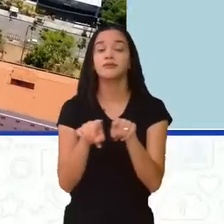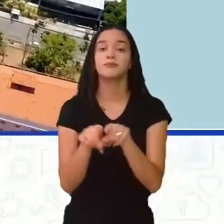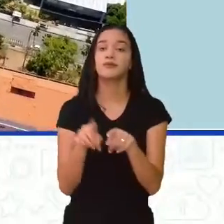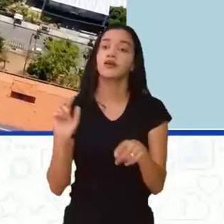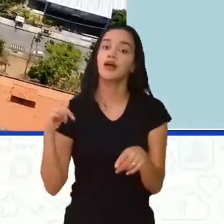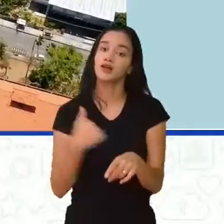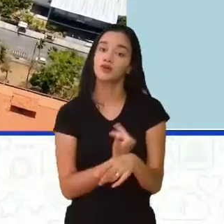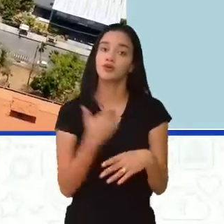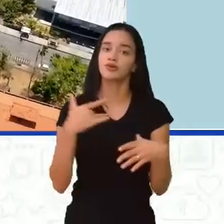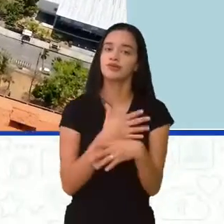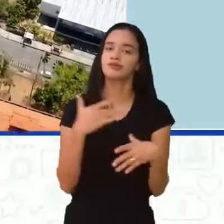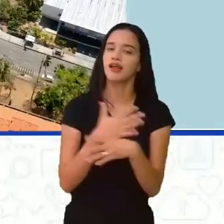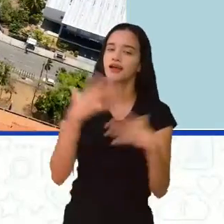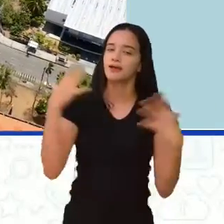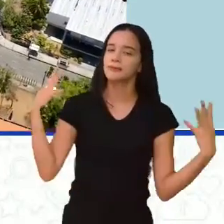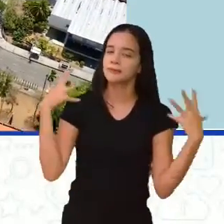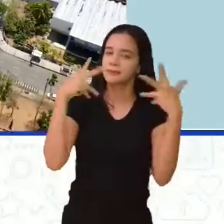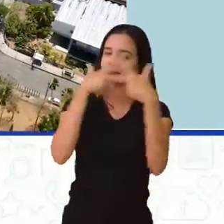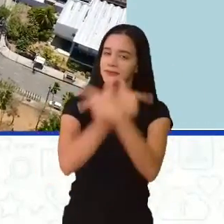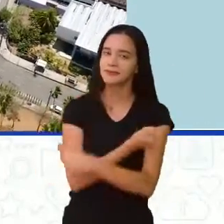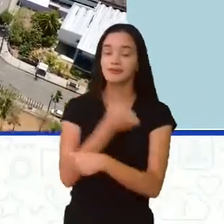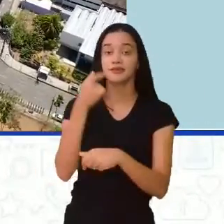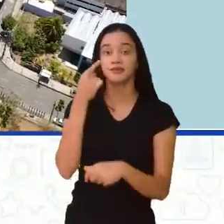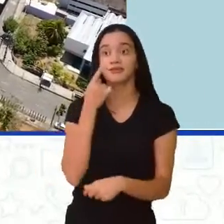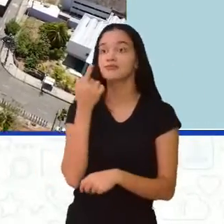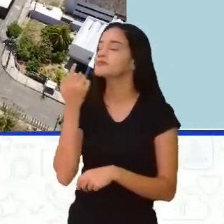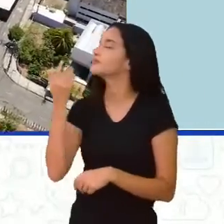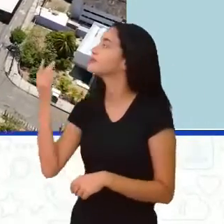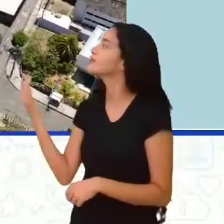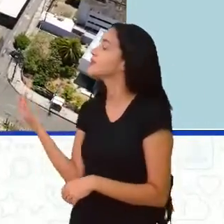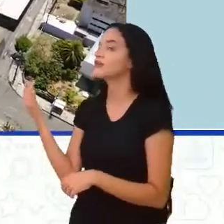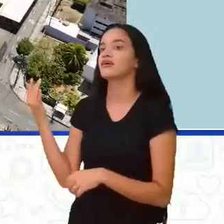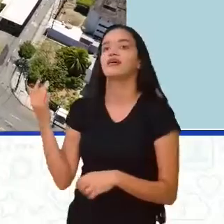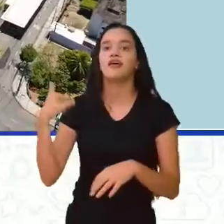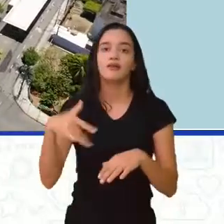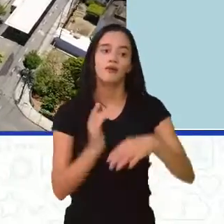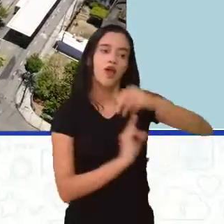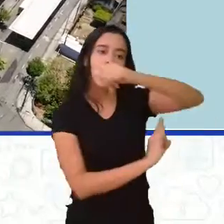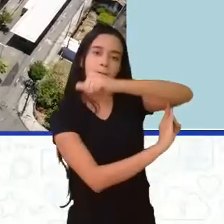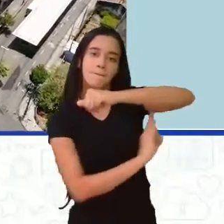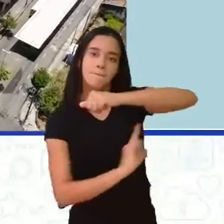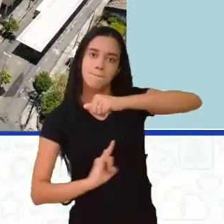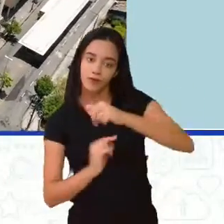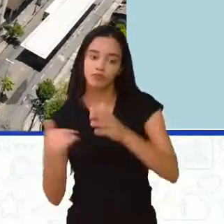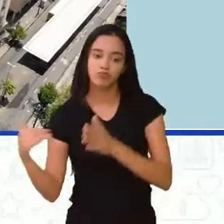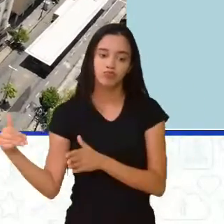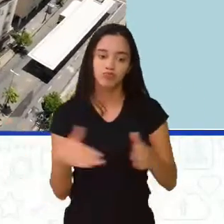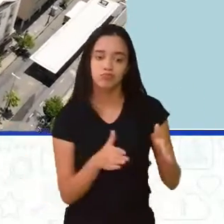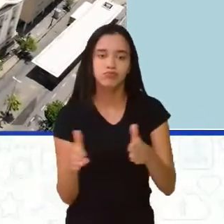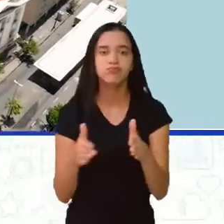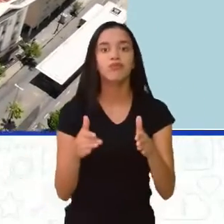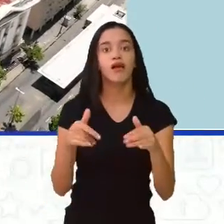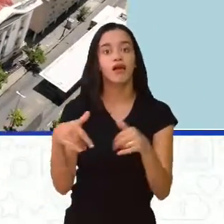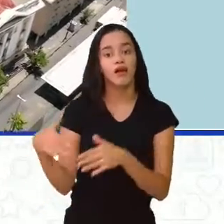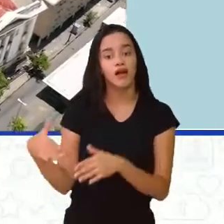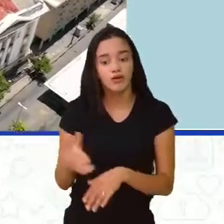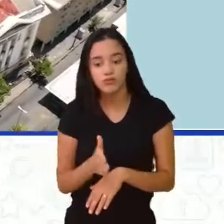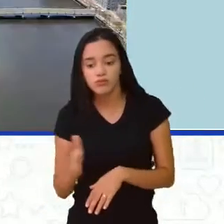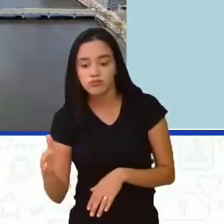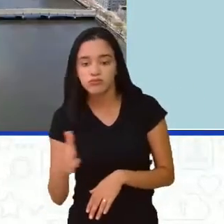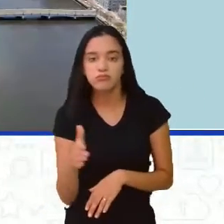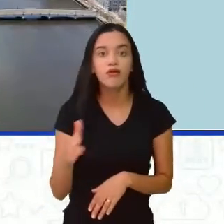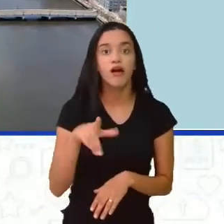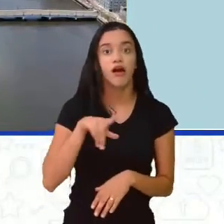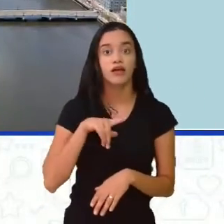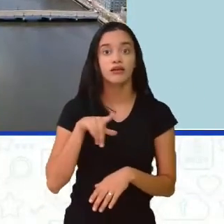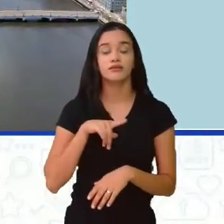vem embelezando e cortando a nossa cidade toda com essas pontes toda aí por onde ele passa. E ele tem a sua utilidade, ele não